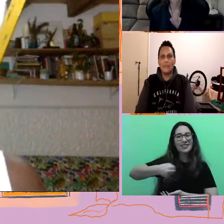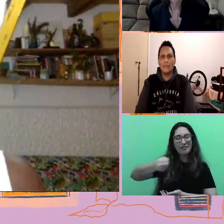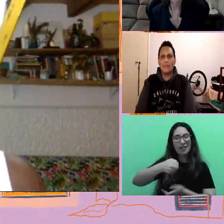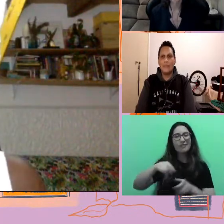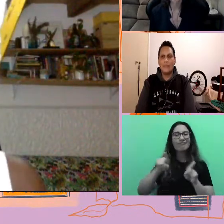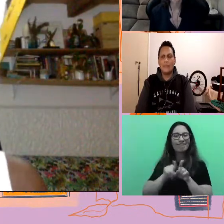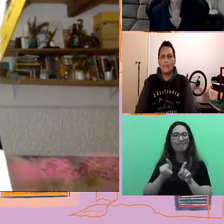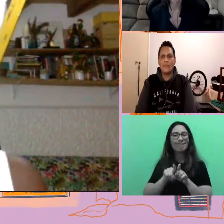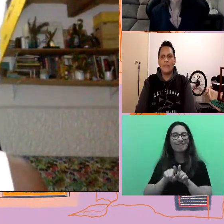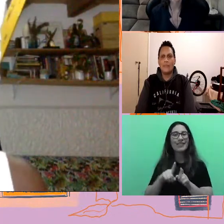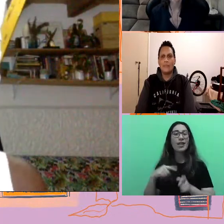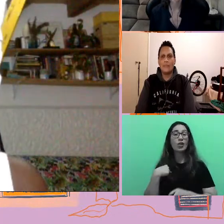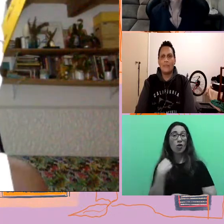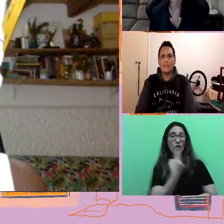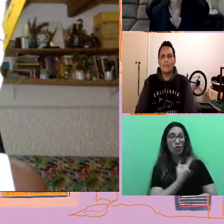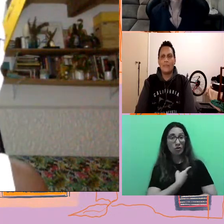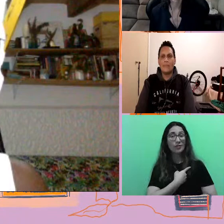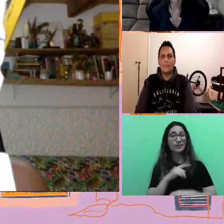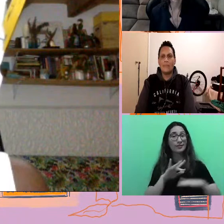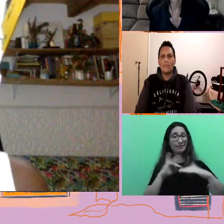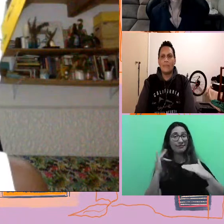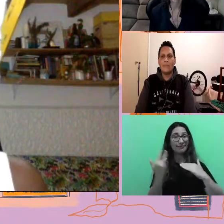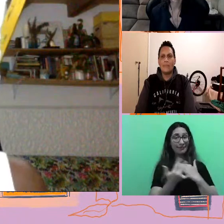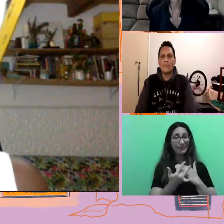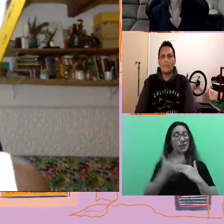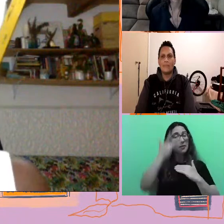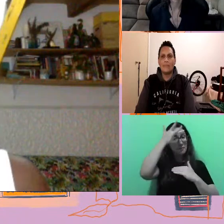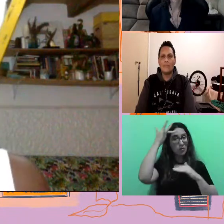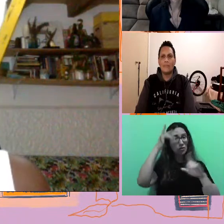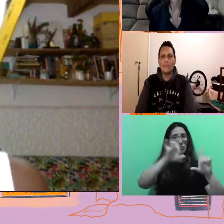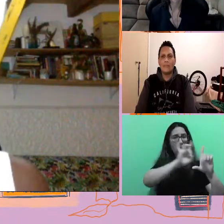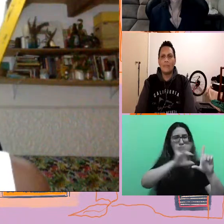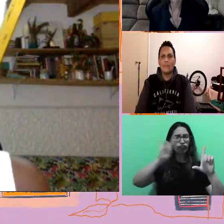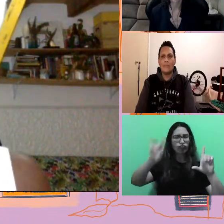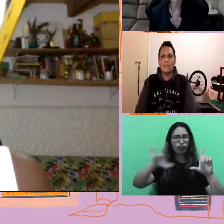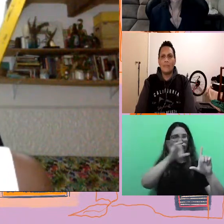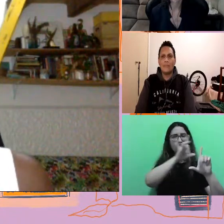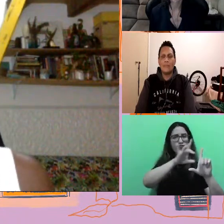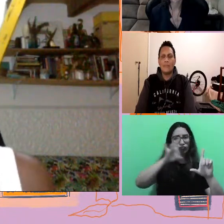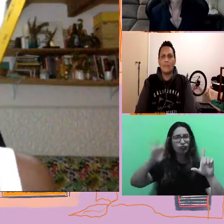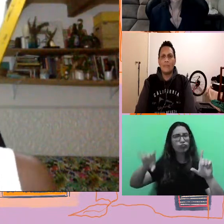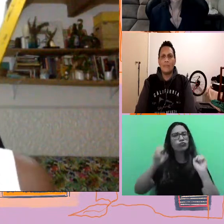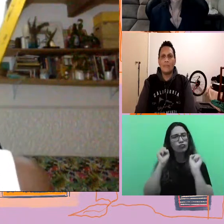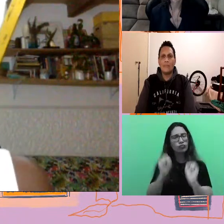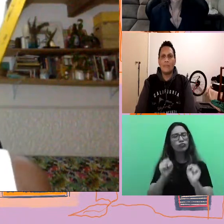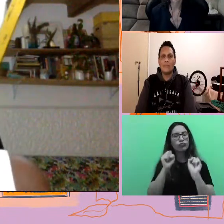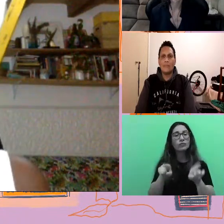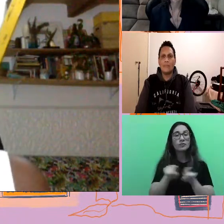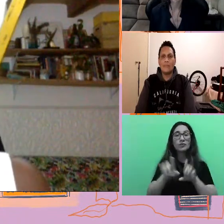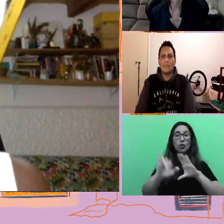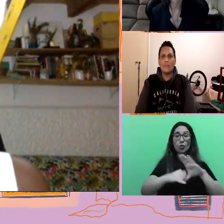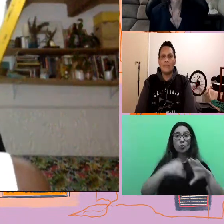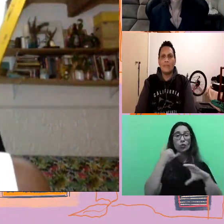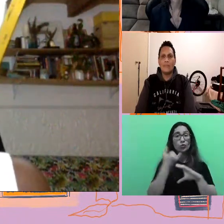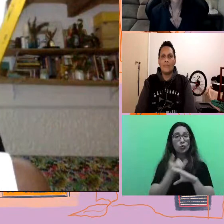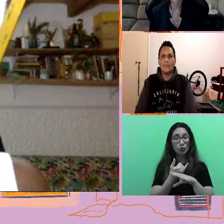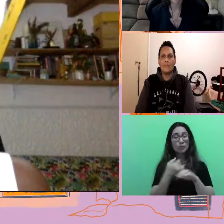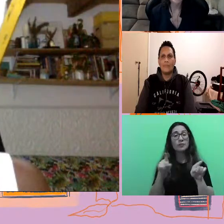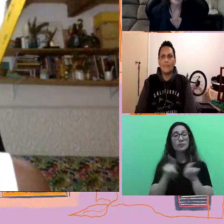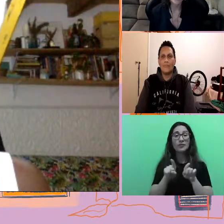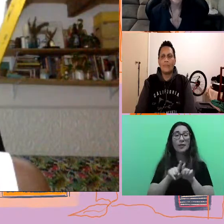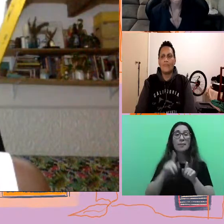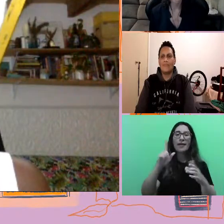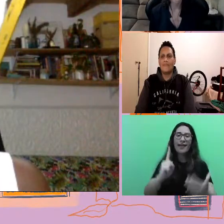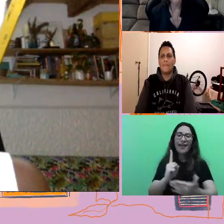a gente está lá nas redes sociais para compartilhar nossos conhecimentos, inclusive aqui no YouTube, e acolher as pessoas